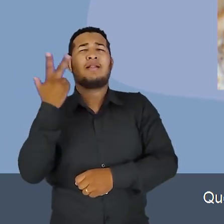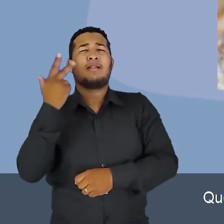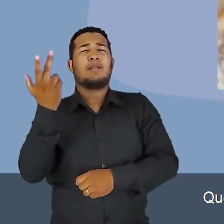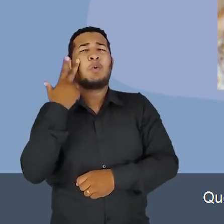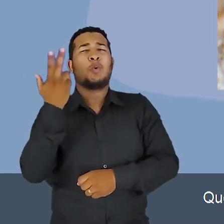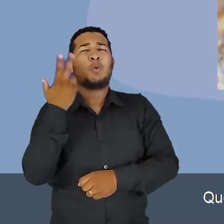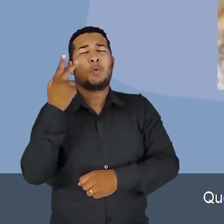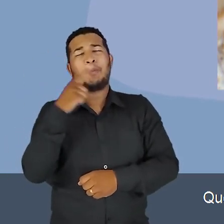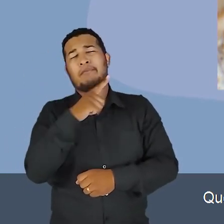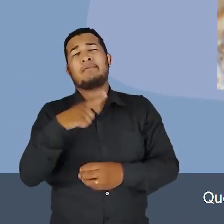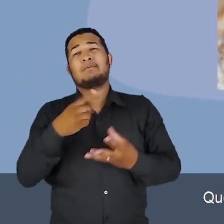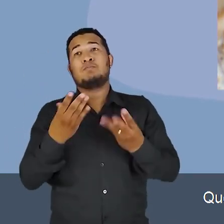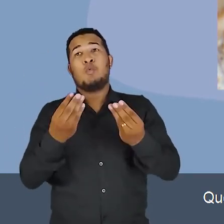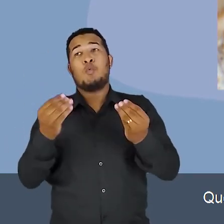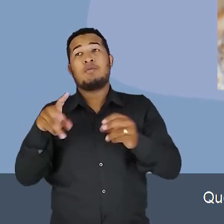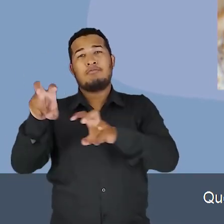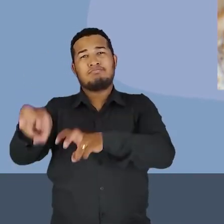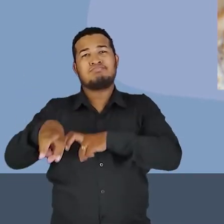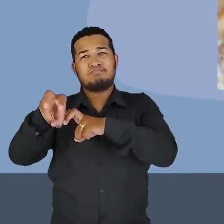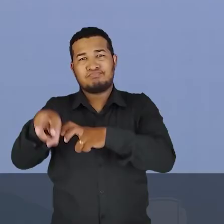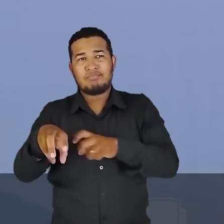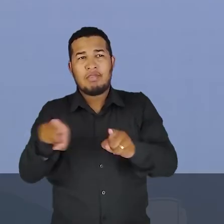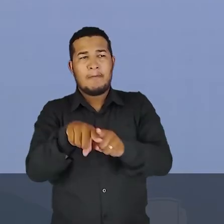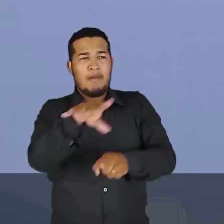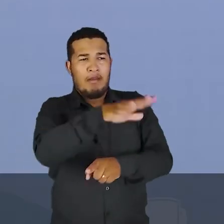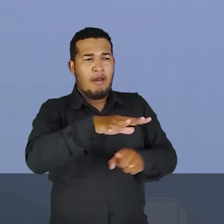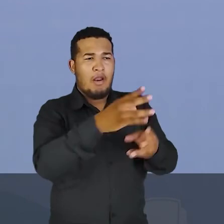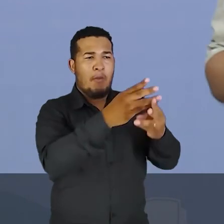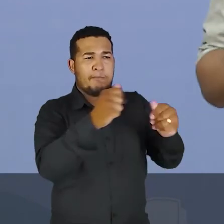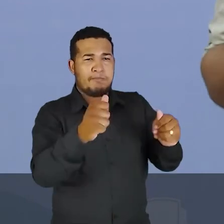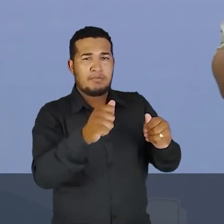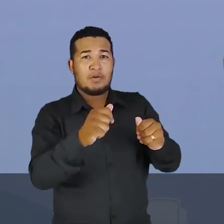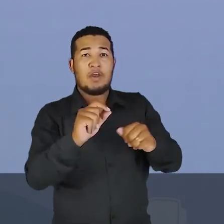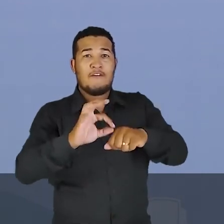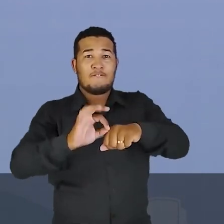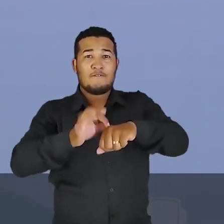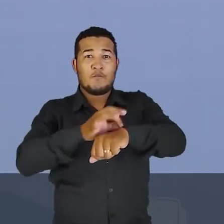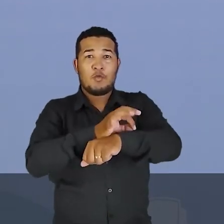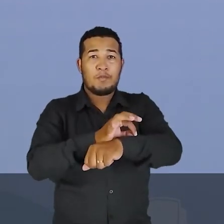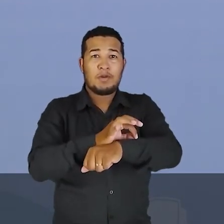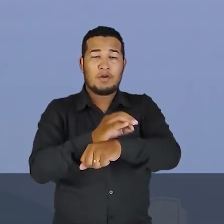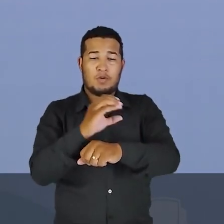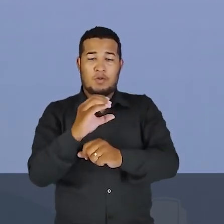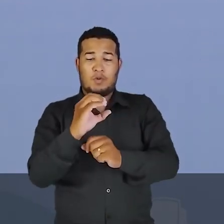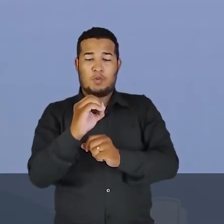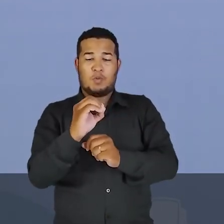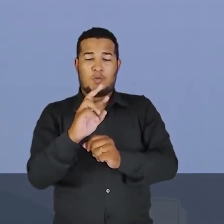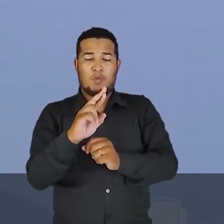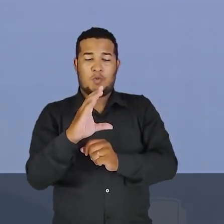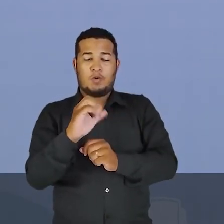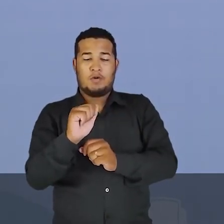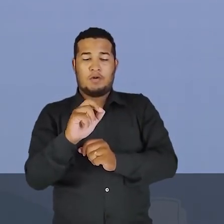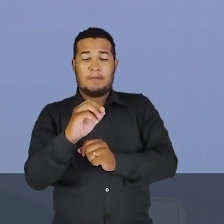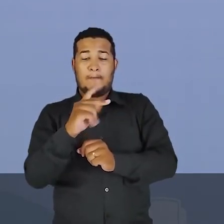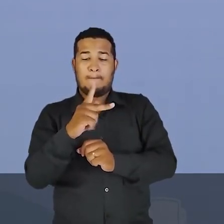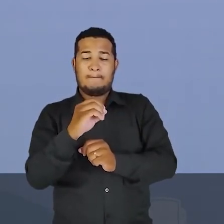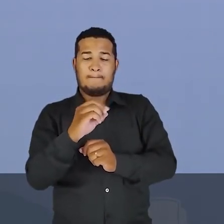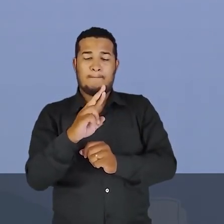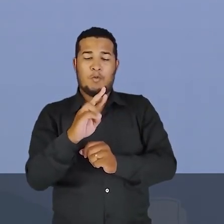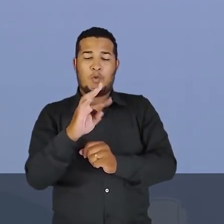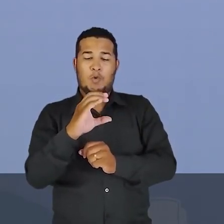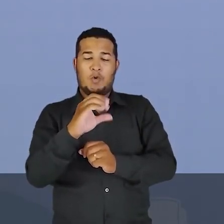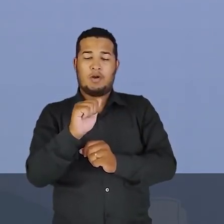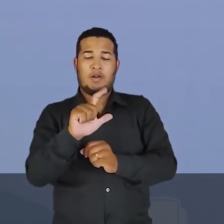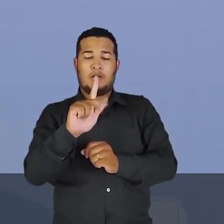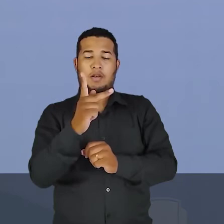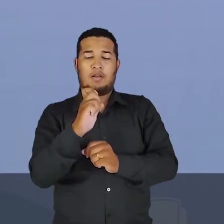na recuperação de áreas desmatadas. Que formiga é essa? Essas são as formigas cortadeiras, né? Essas formigas cortadeiras elas precisam